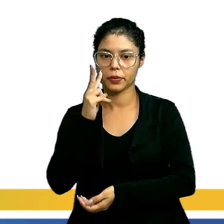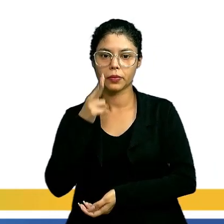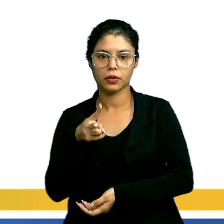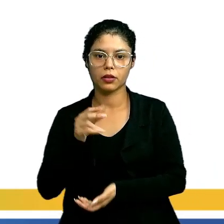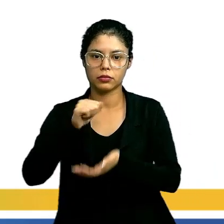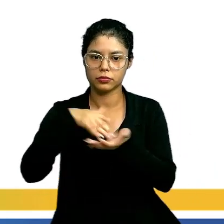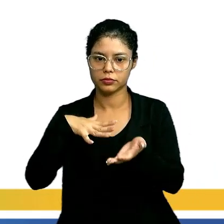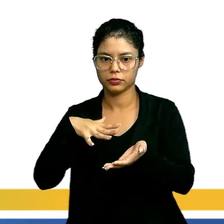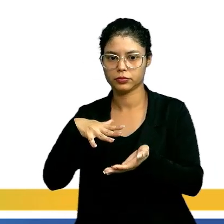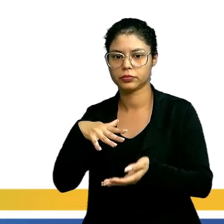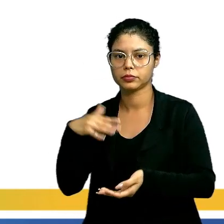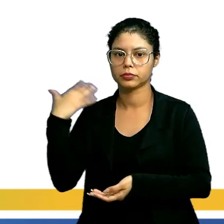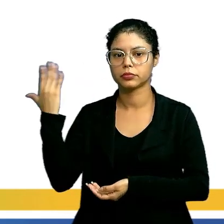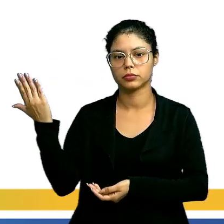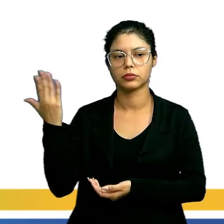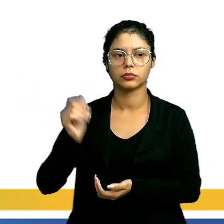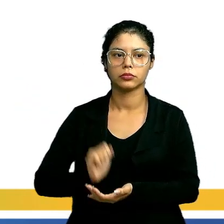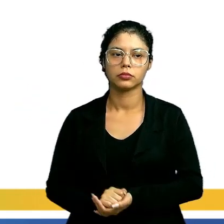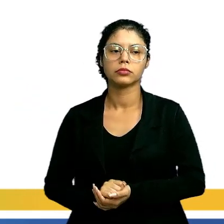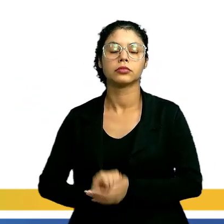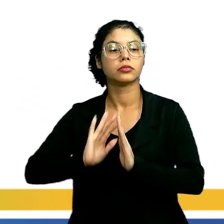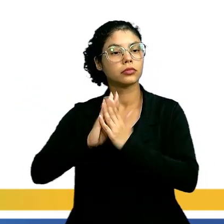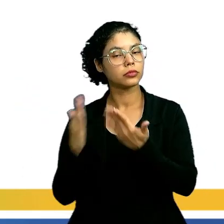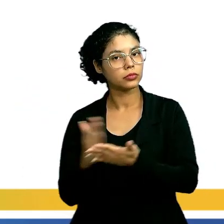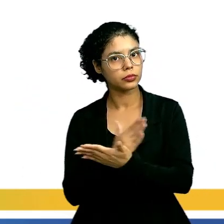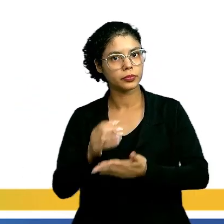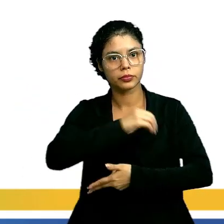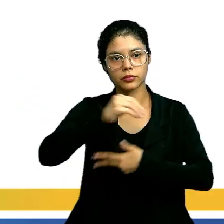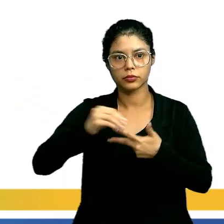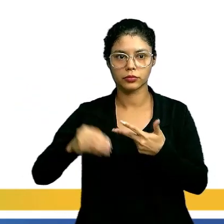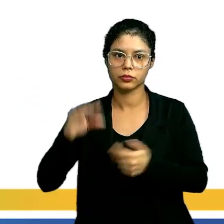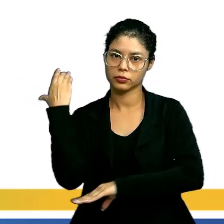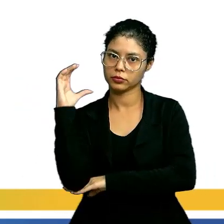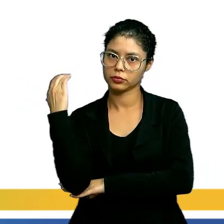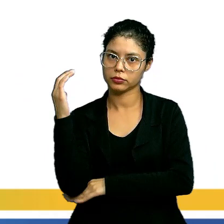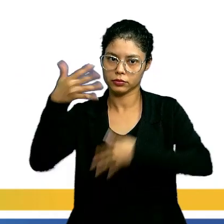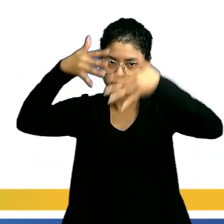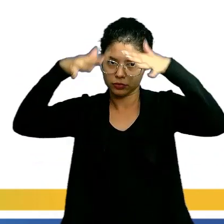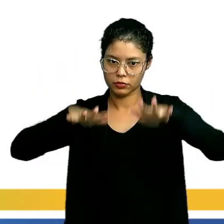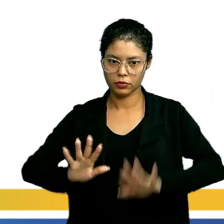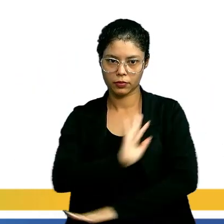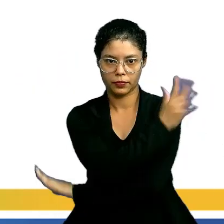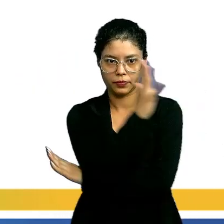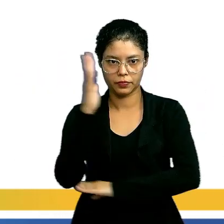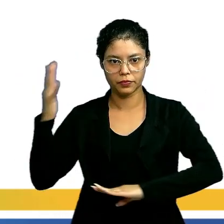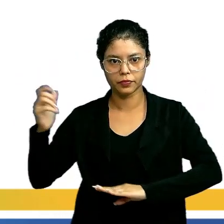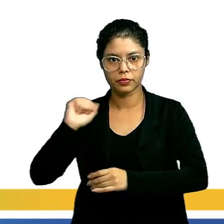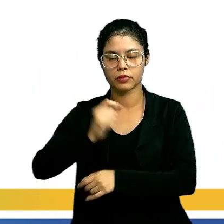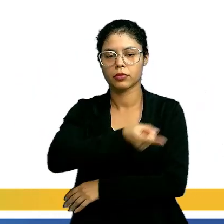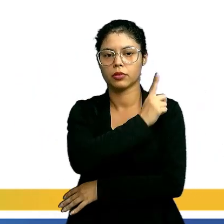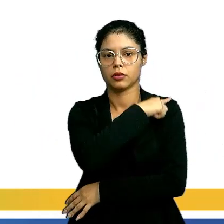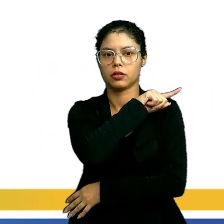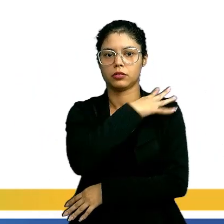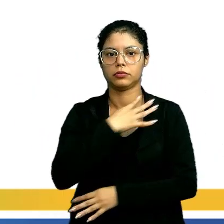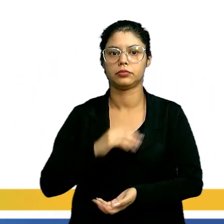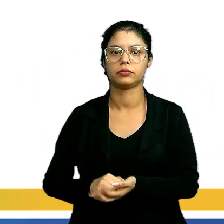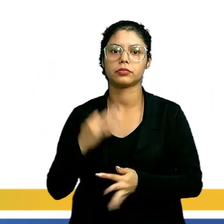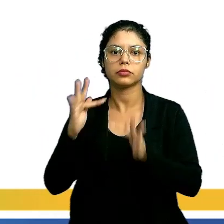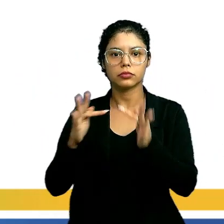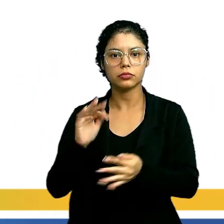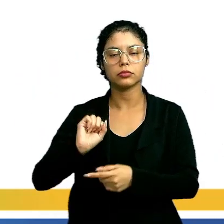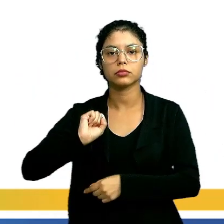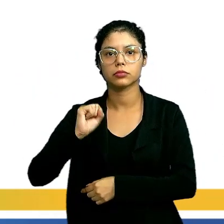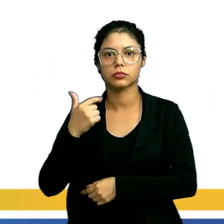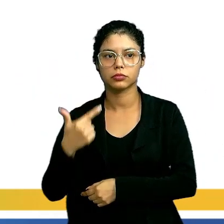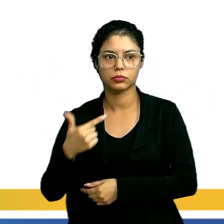Vejamos agora os nossos exemplos. No livro do A Prova Enem Ciências da Natureza, primeiro ano, na parte de Física, na página